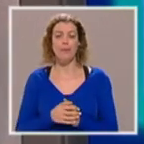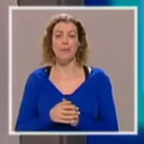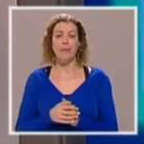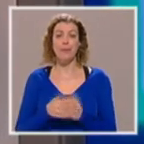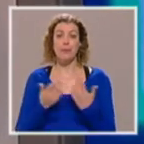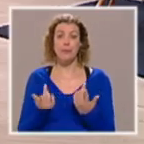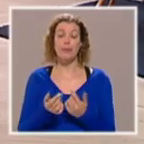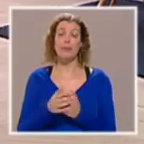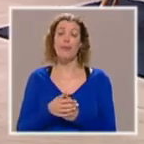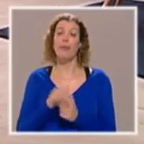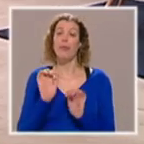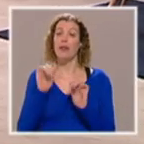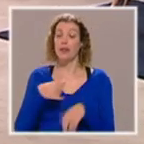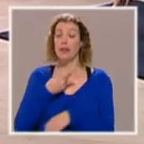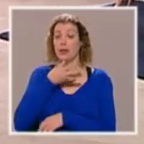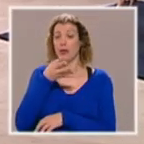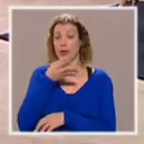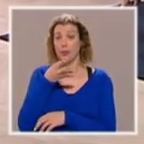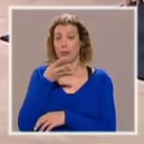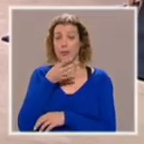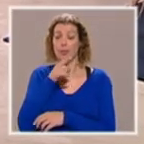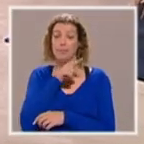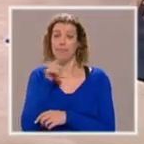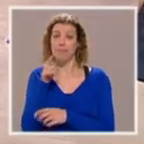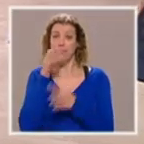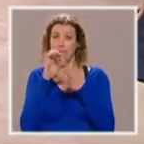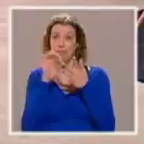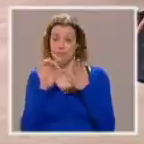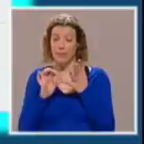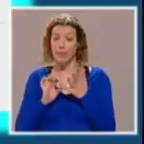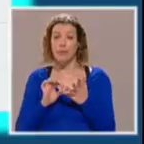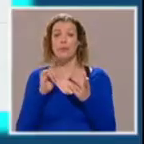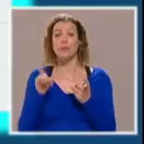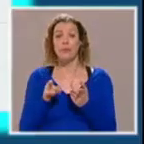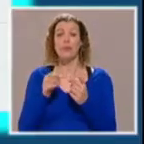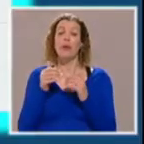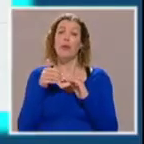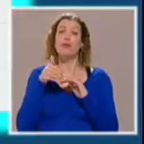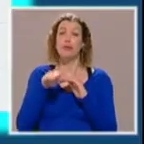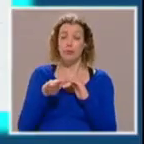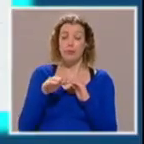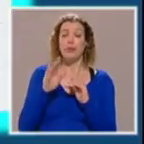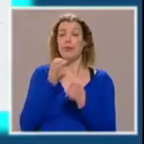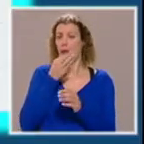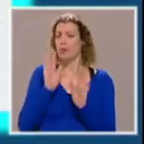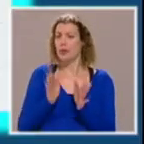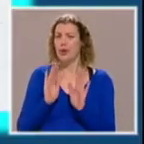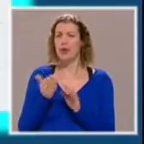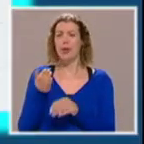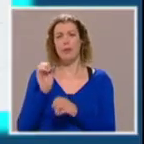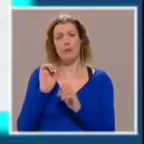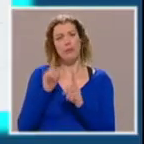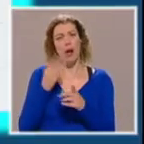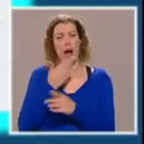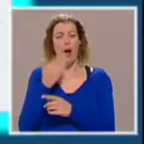Para terminarmos a explicação de todas estas características, temos ainda os órgãos genitais externos. Já falámos, iniciámos a aula,